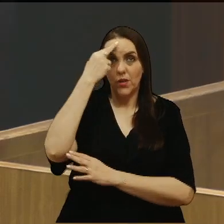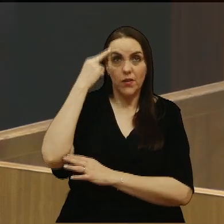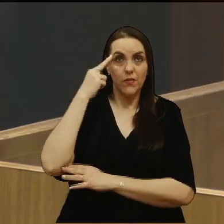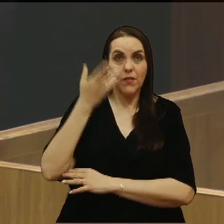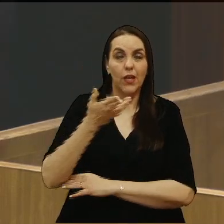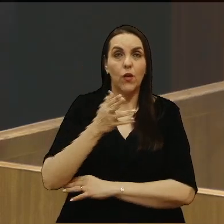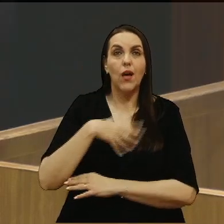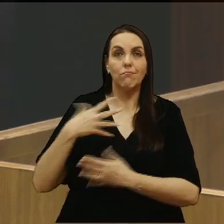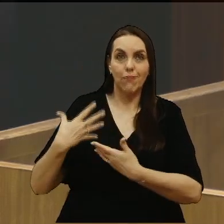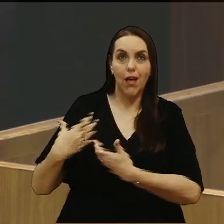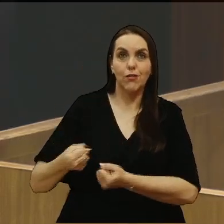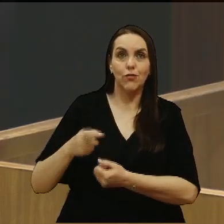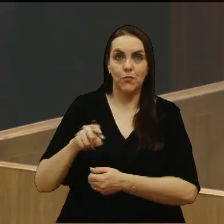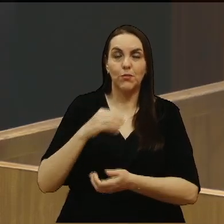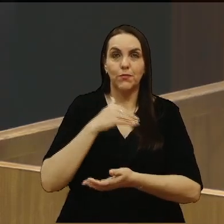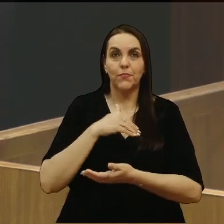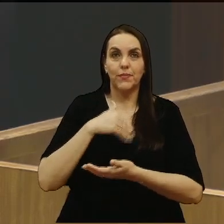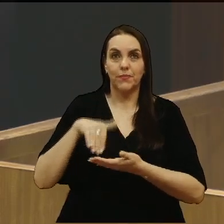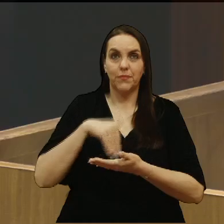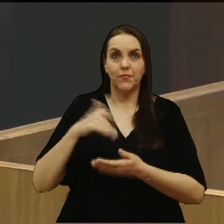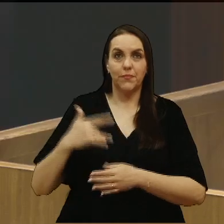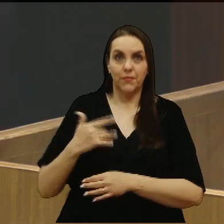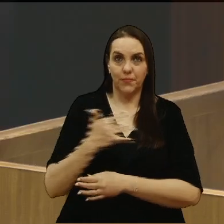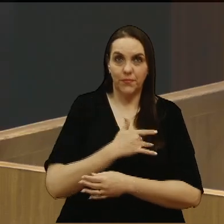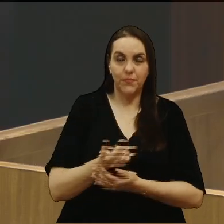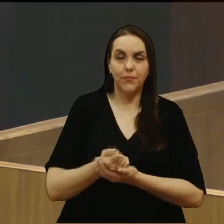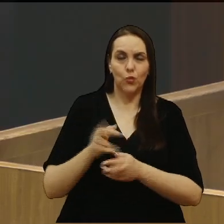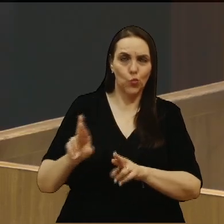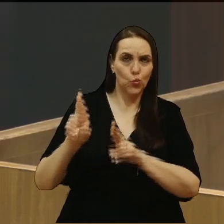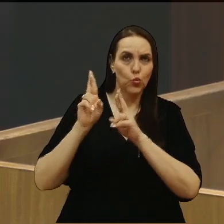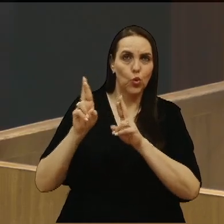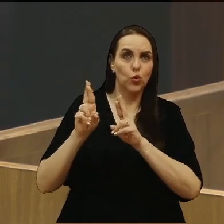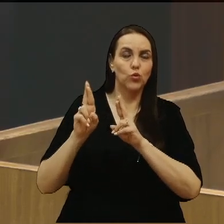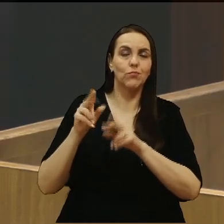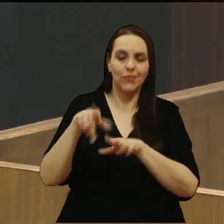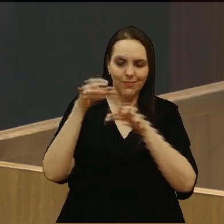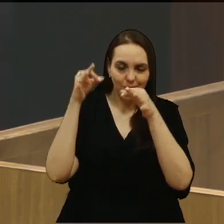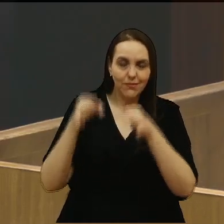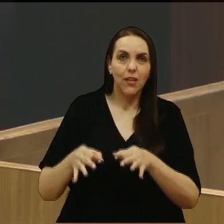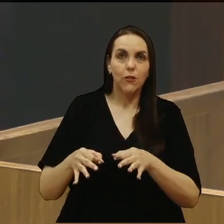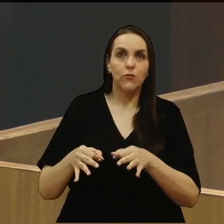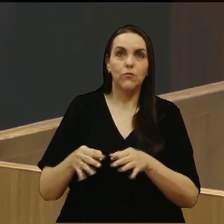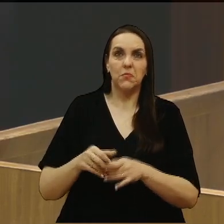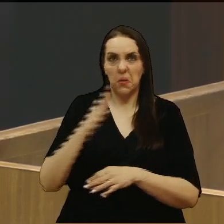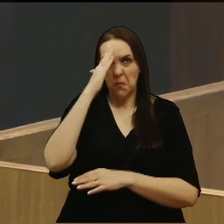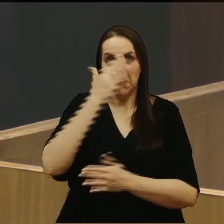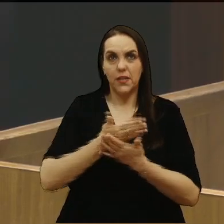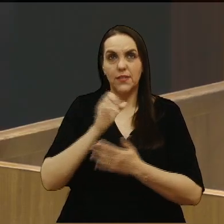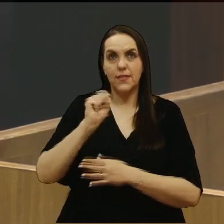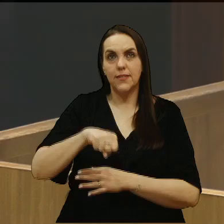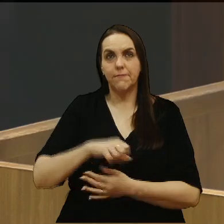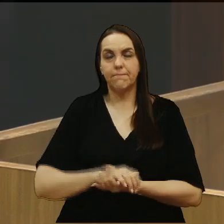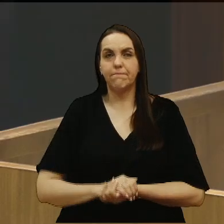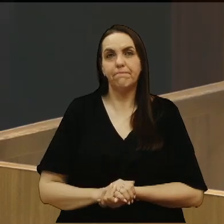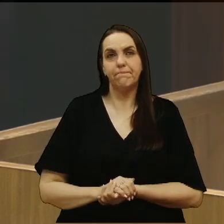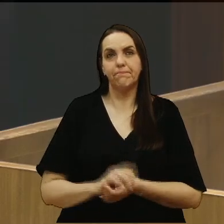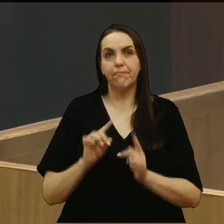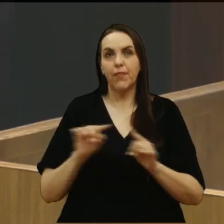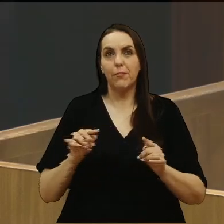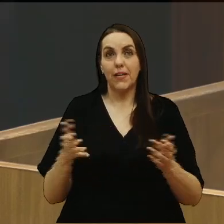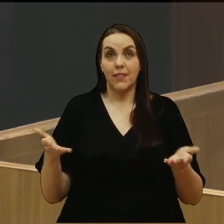vai estar assumindo como secretário da Saúde e que eu torço para que ele dê certo e acredito que vai dar certo.